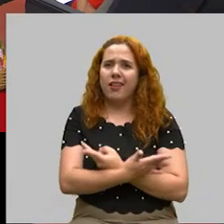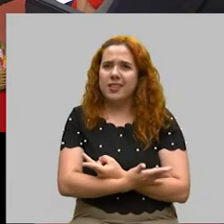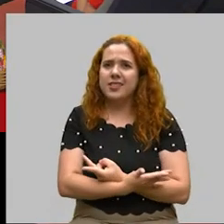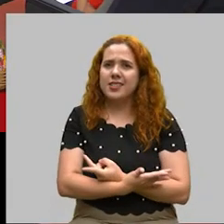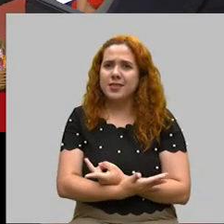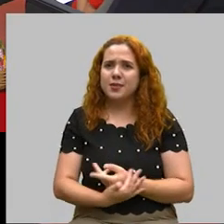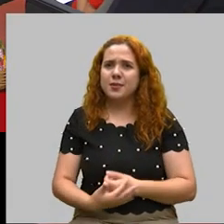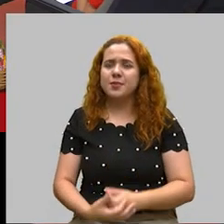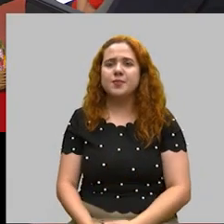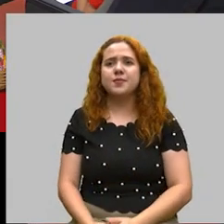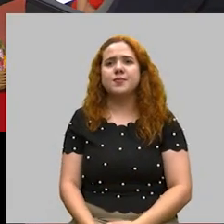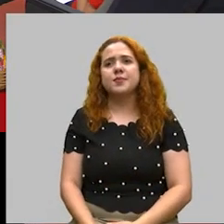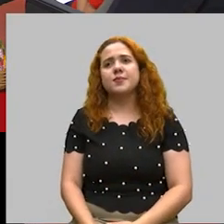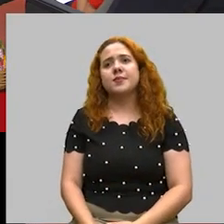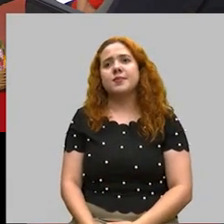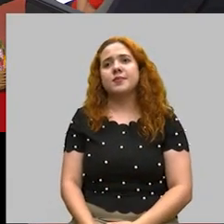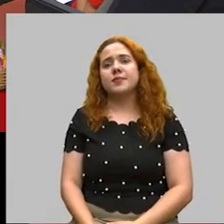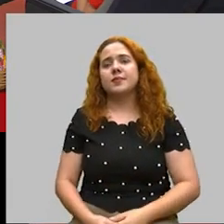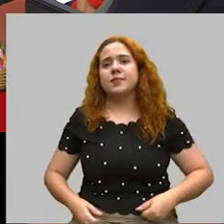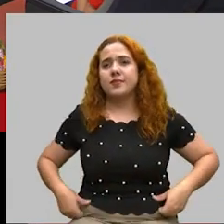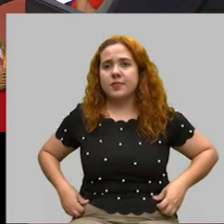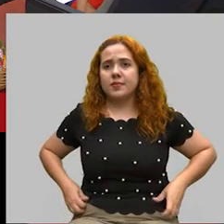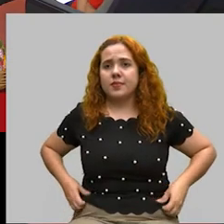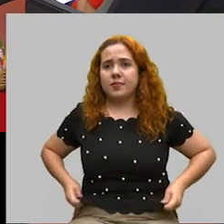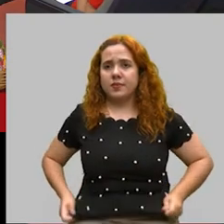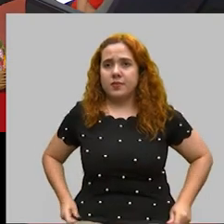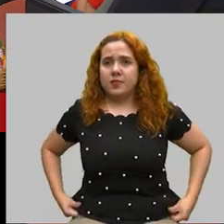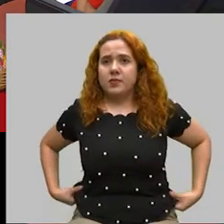tem que fechar essa Ui